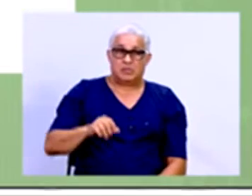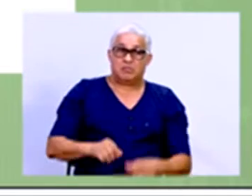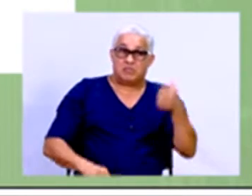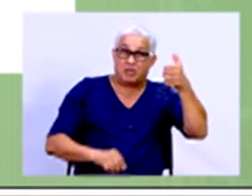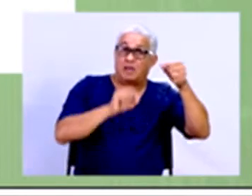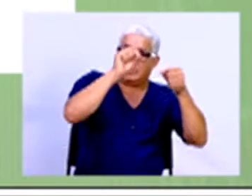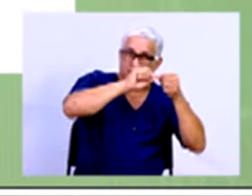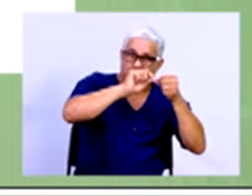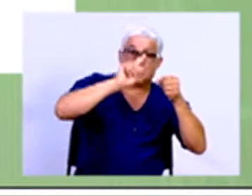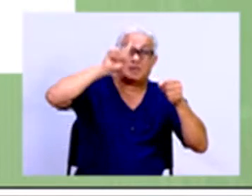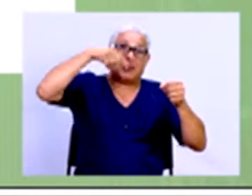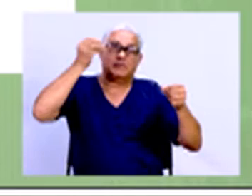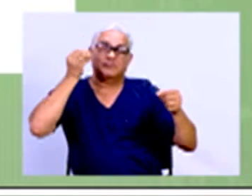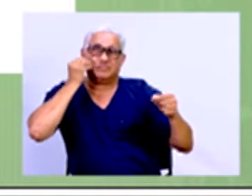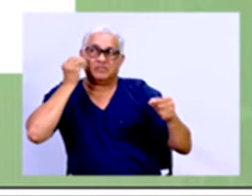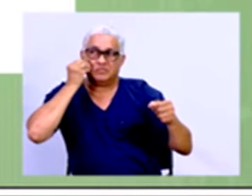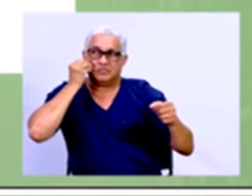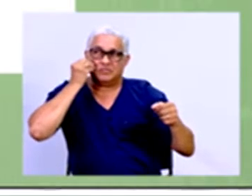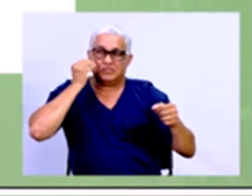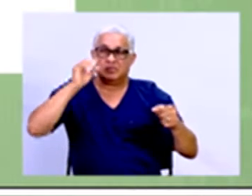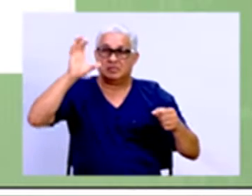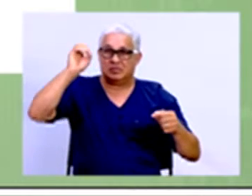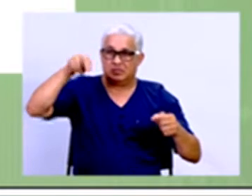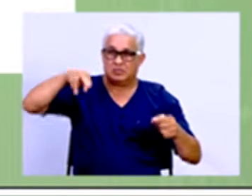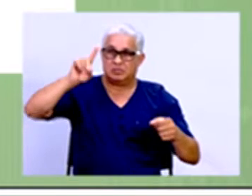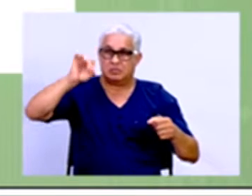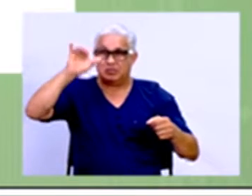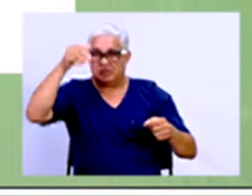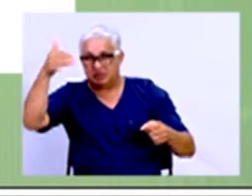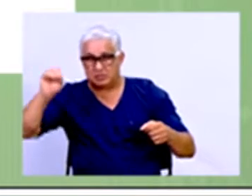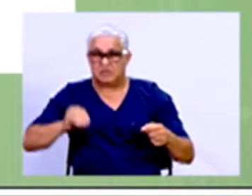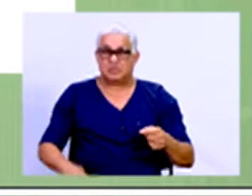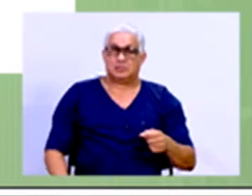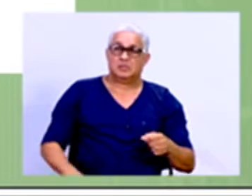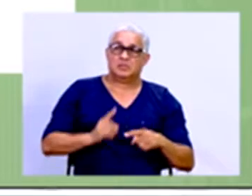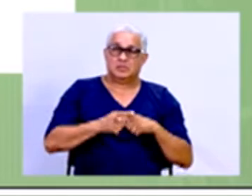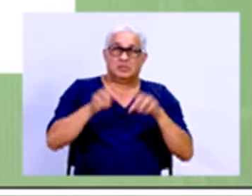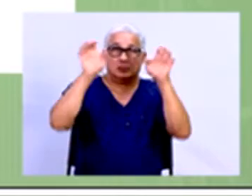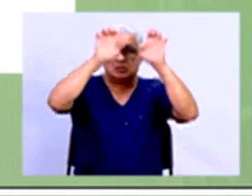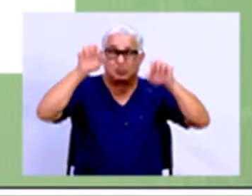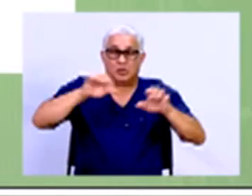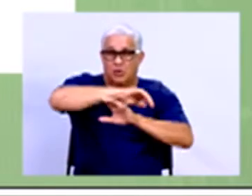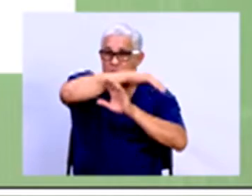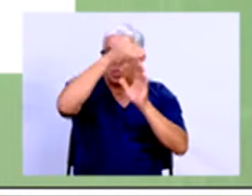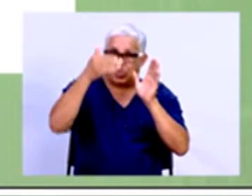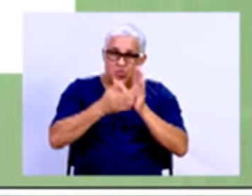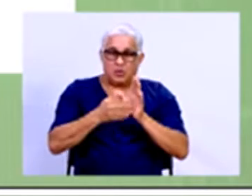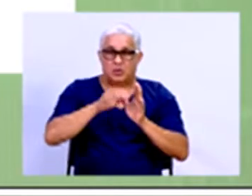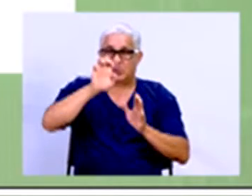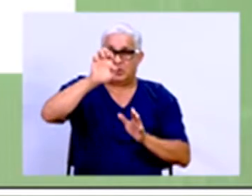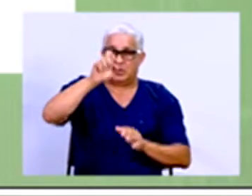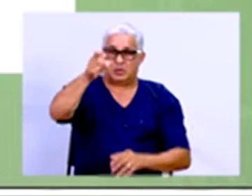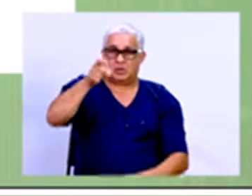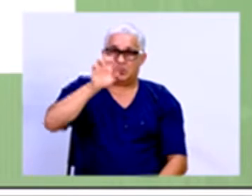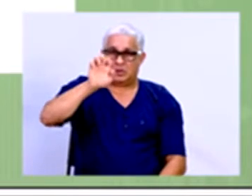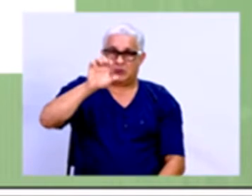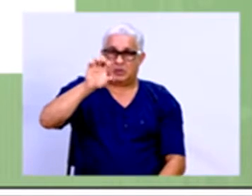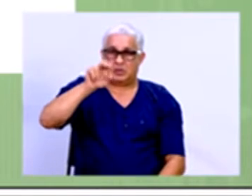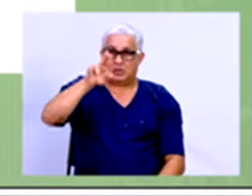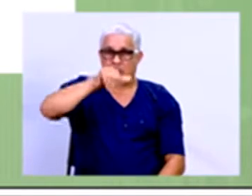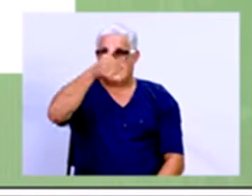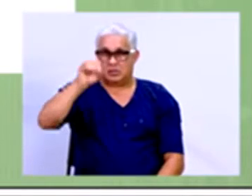assim executa primeiro e depois testa a condição? Percebam o seguinte, a estrutura toda de execução dos comandos está